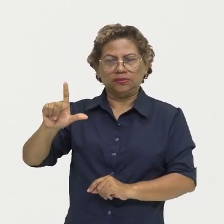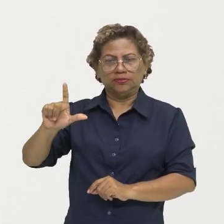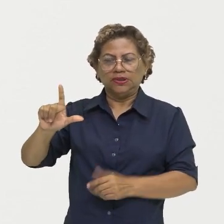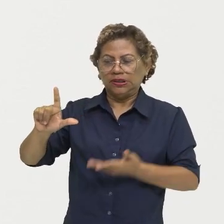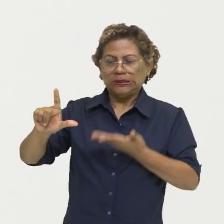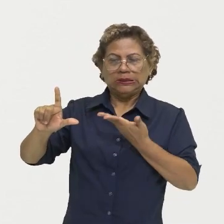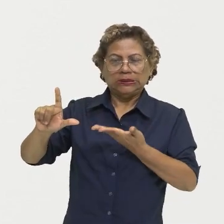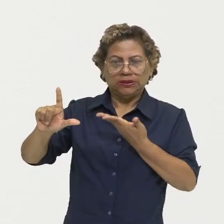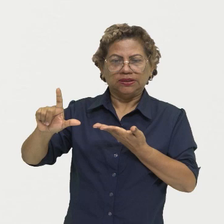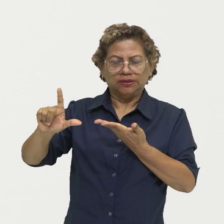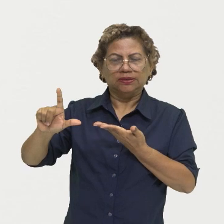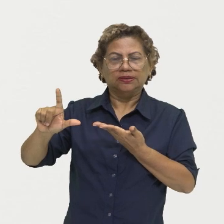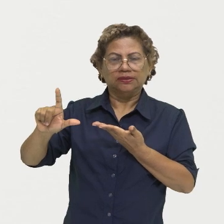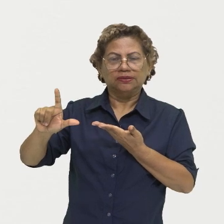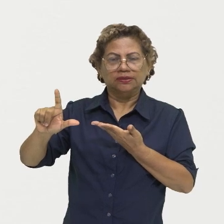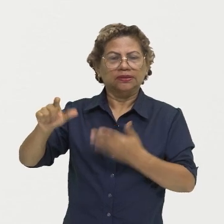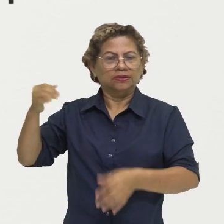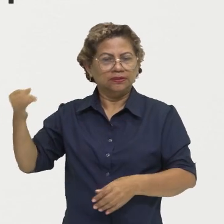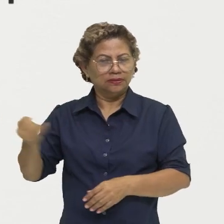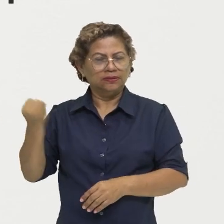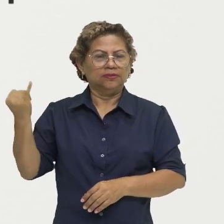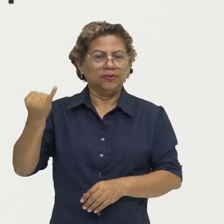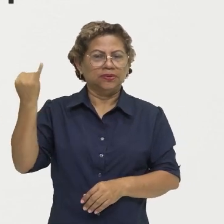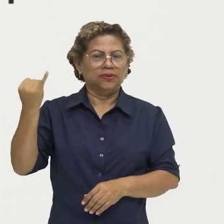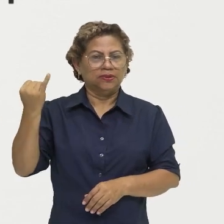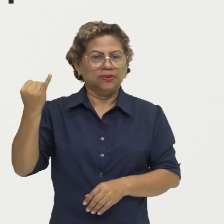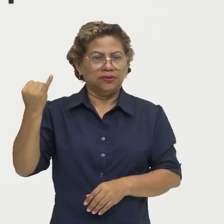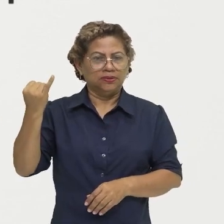a serviço da